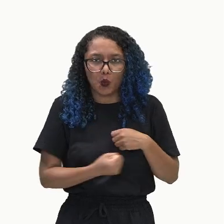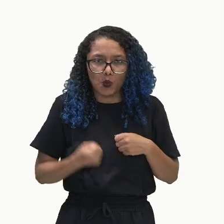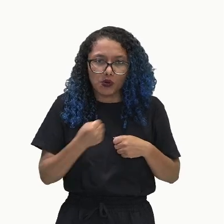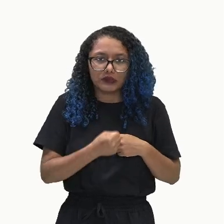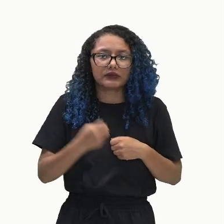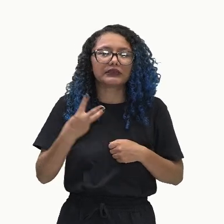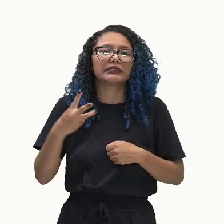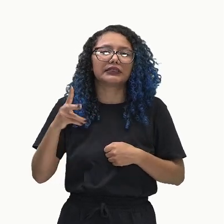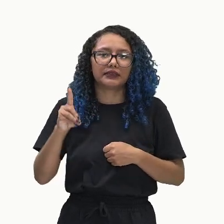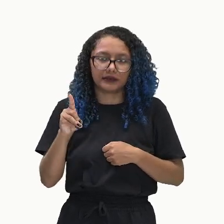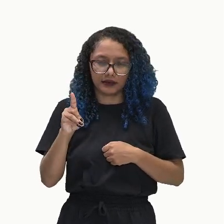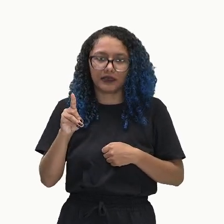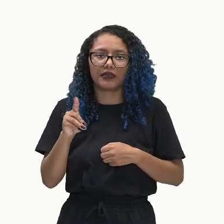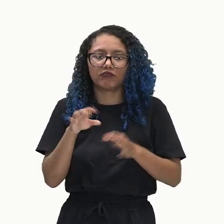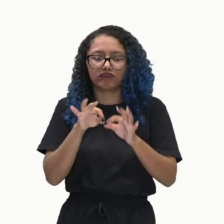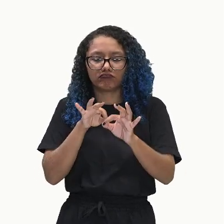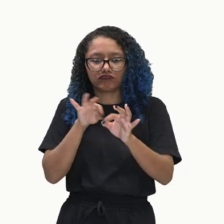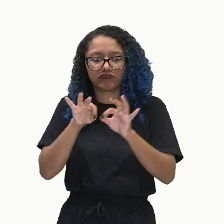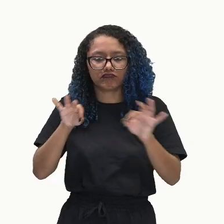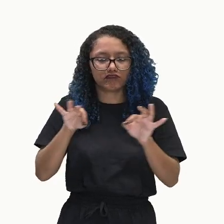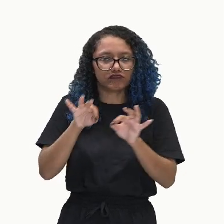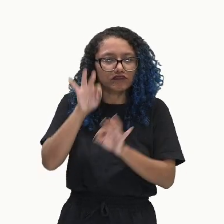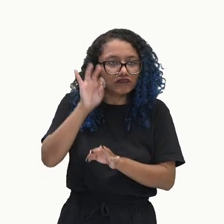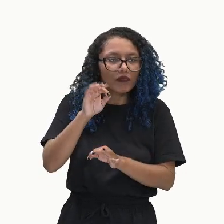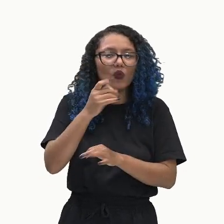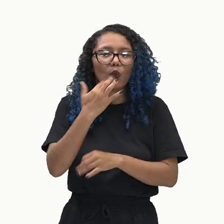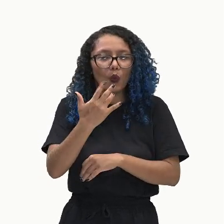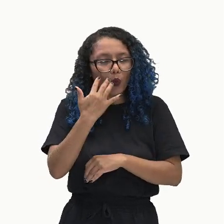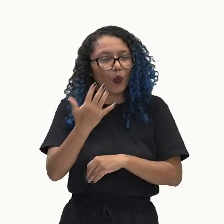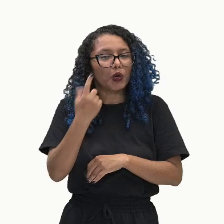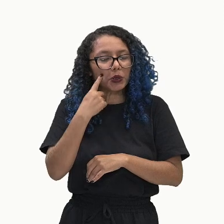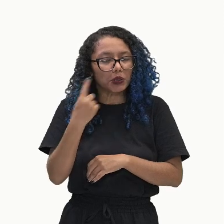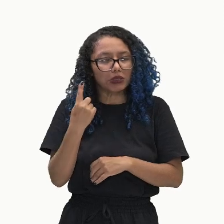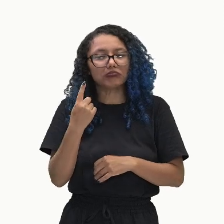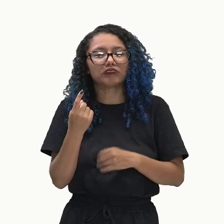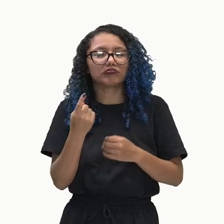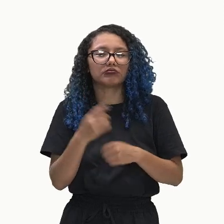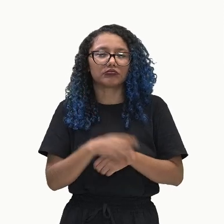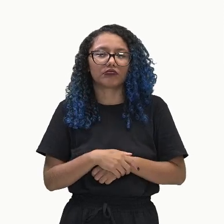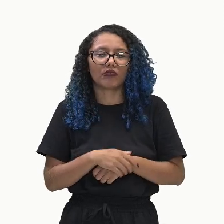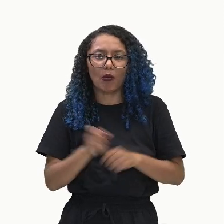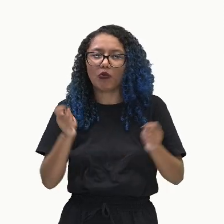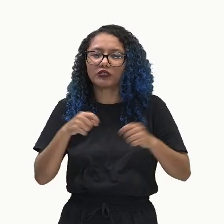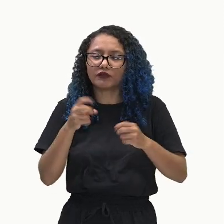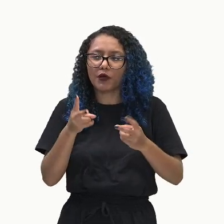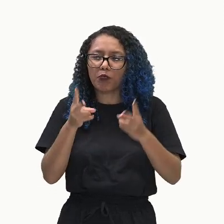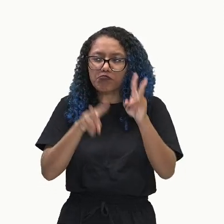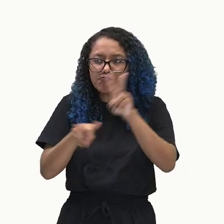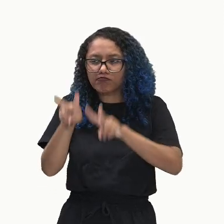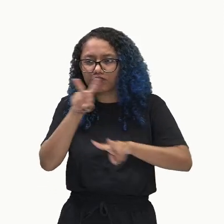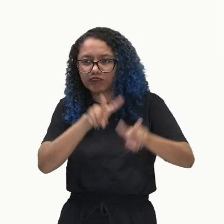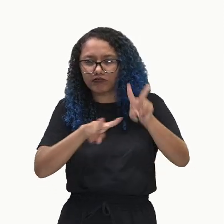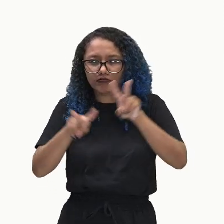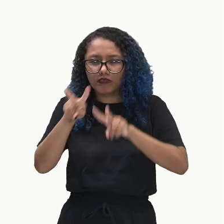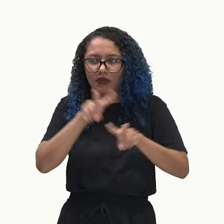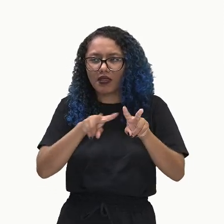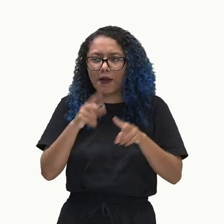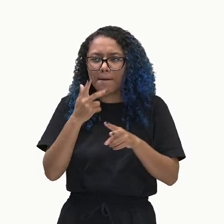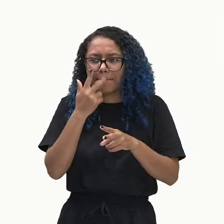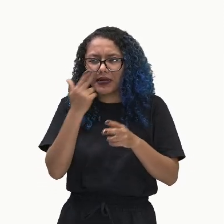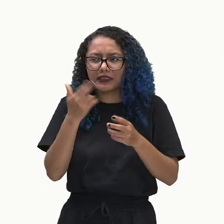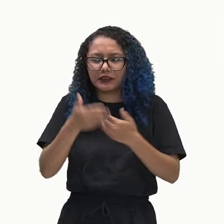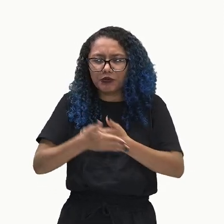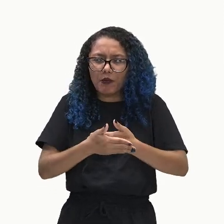3D, que já são coloridas, dá para você visualizar o feto com a sua formação quase toda completa,